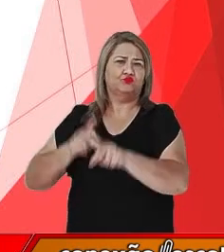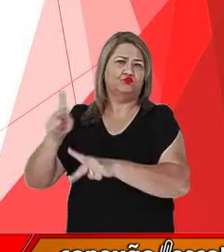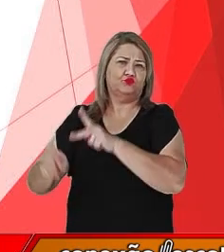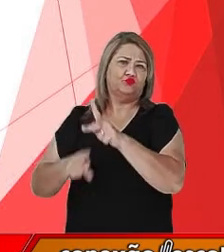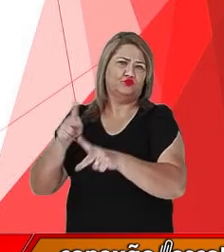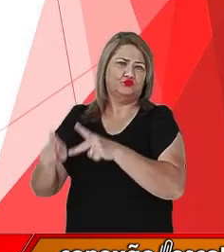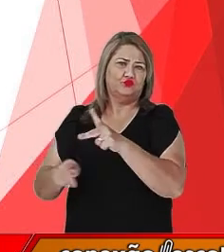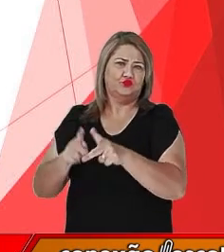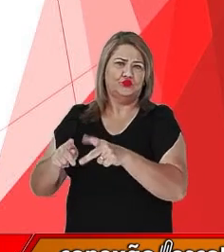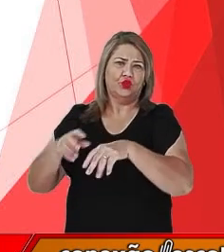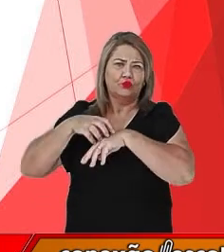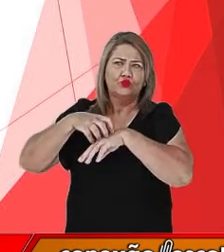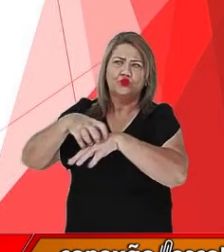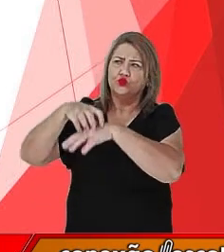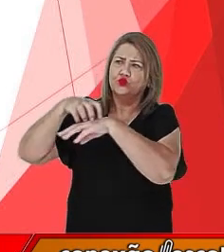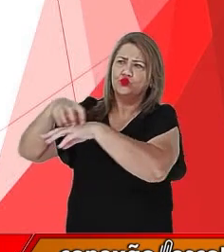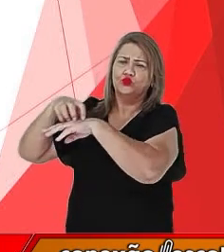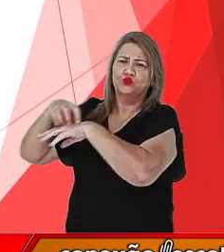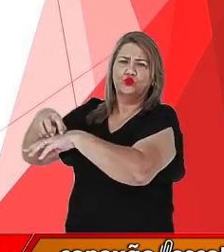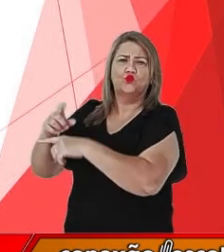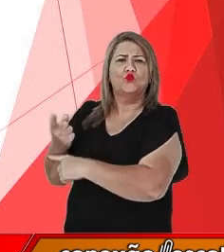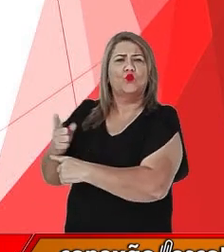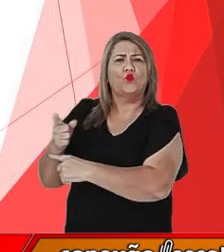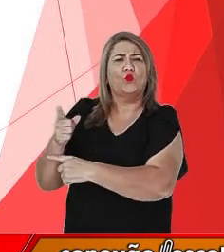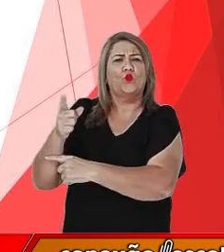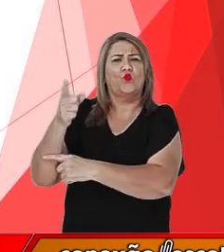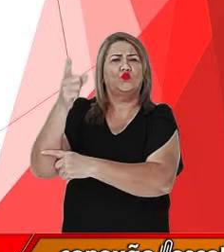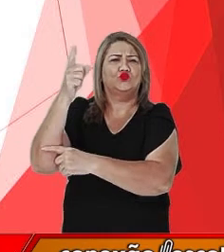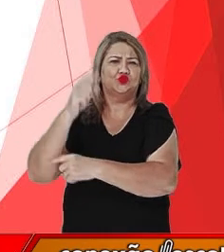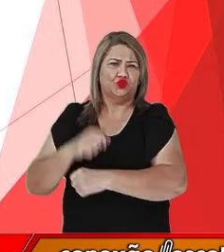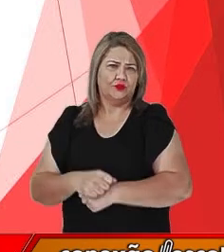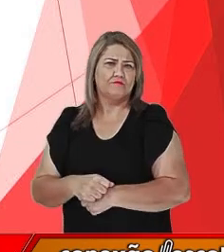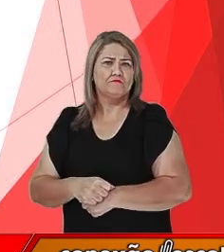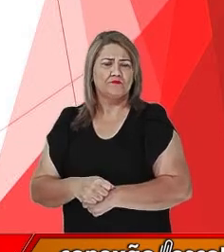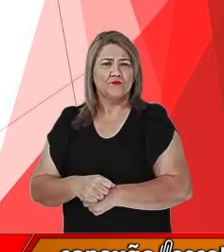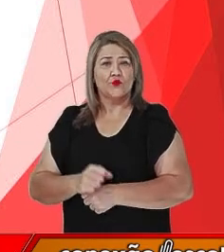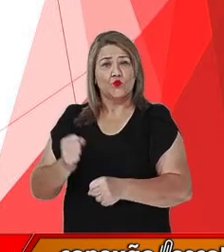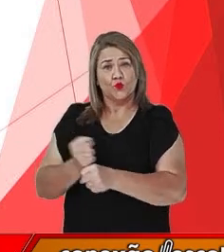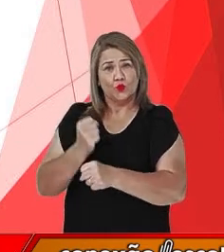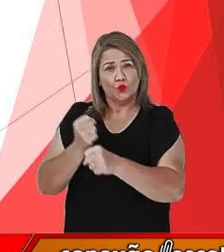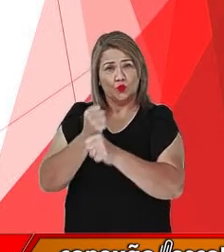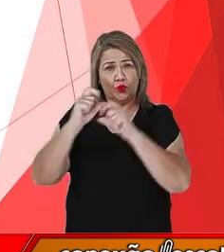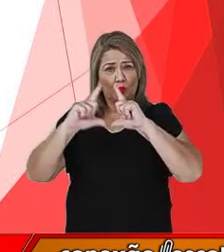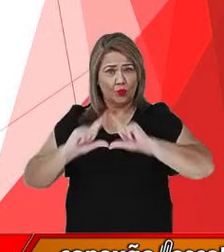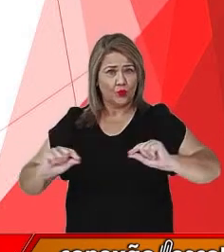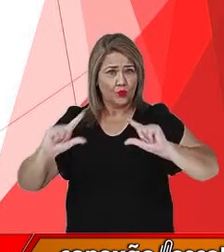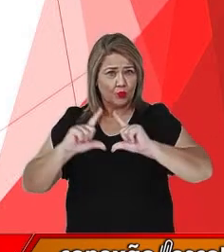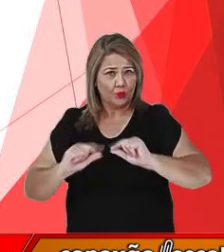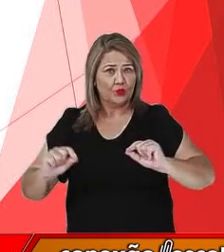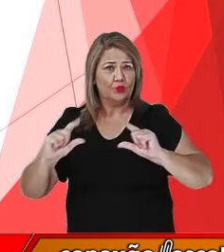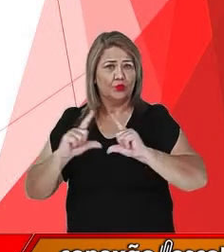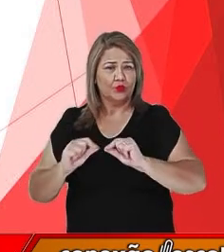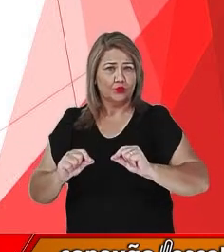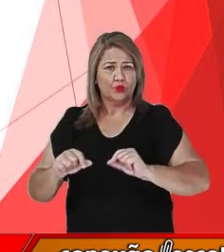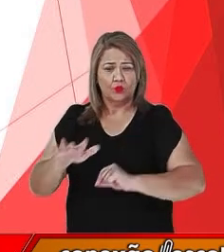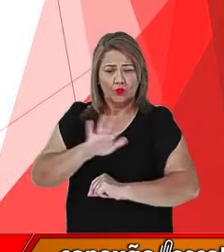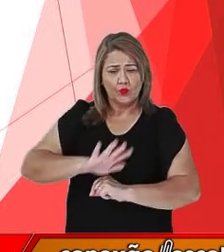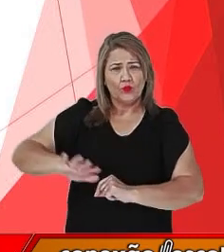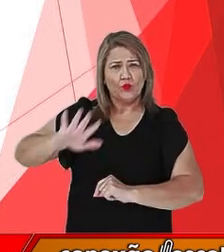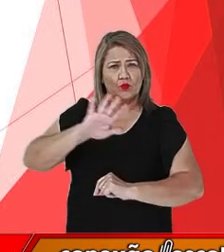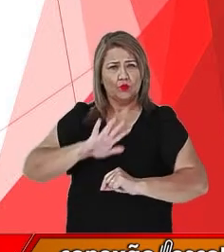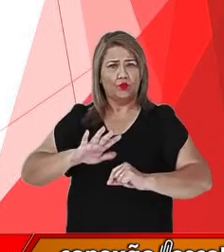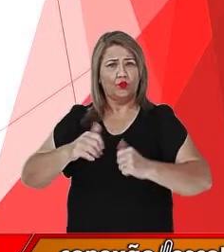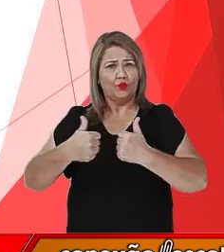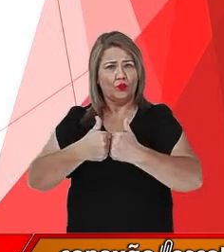ferrovias nos transportes de longas distâncias. A construção de Brasília, cravado ali no território do estado